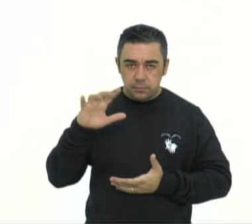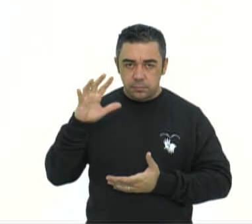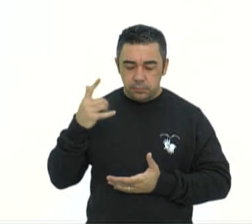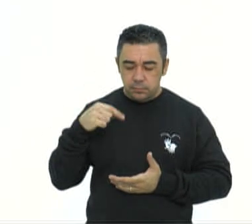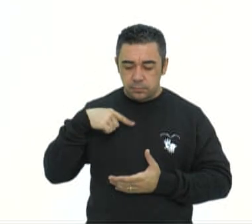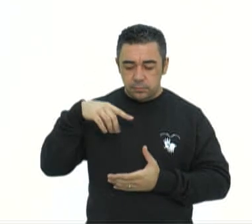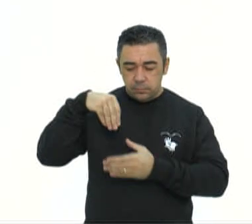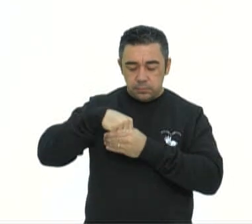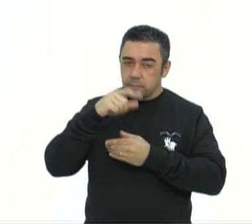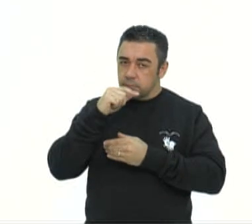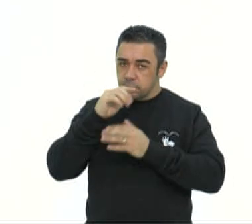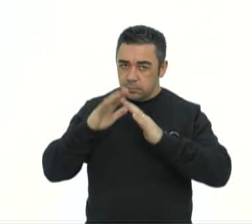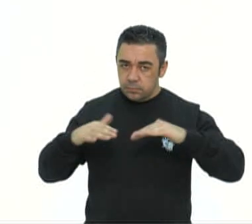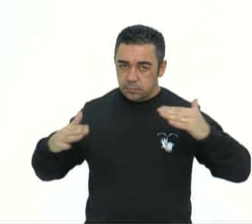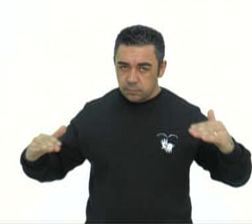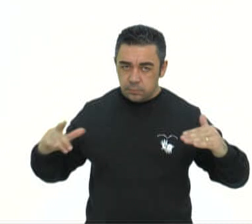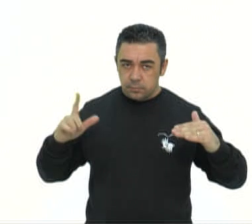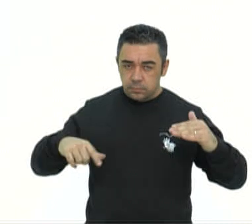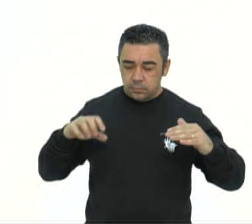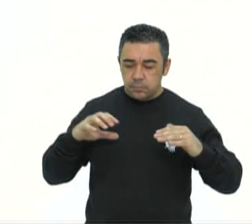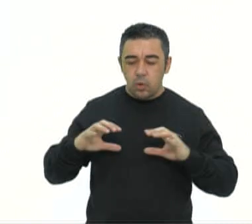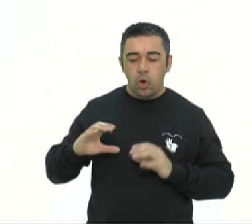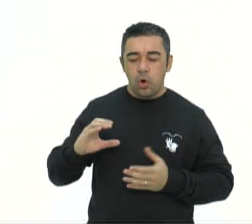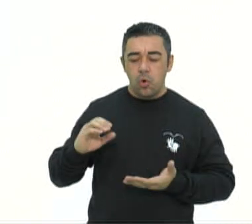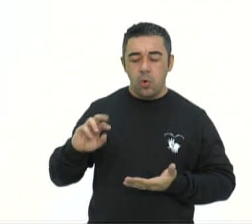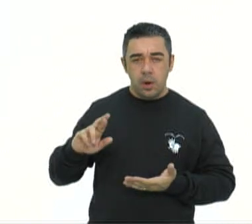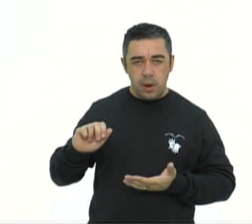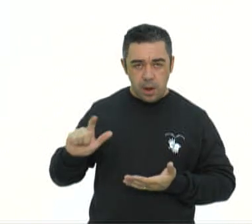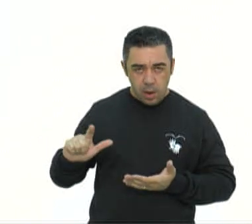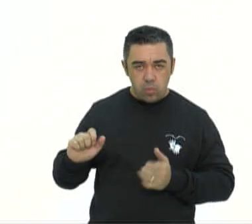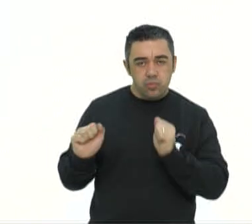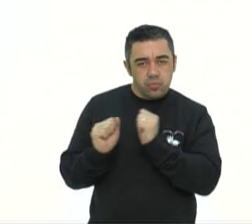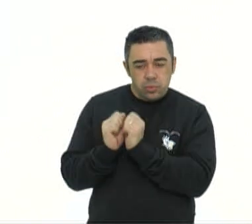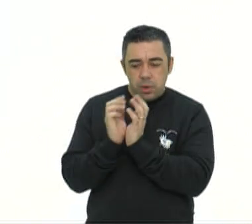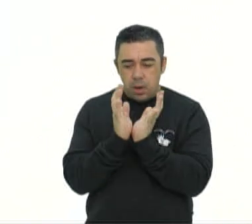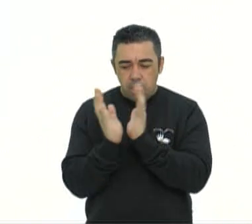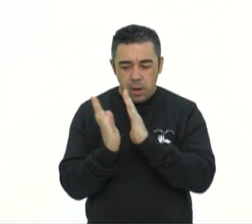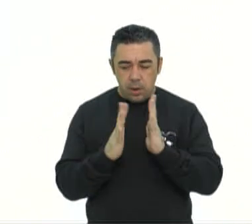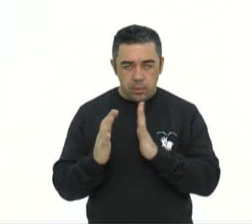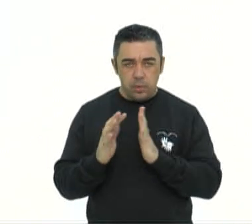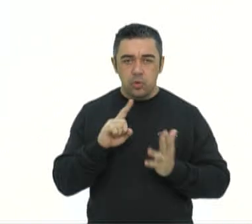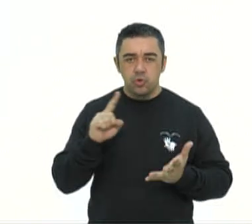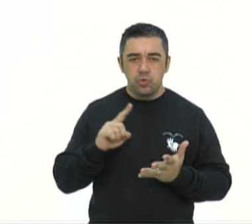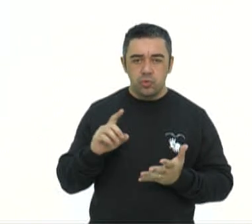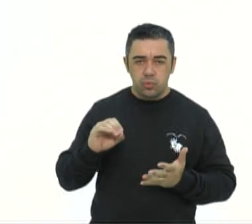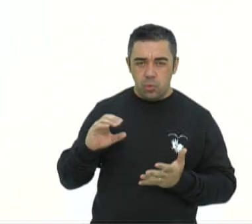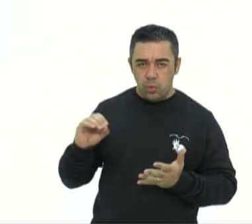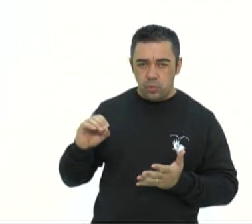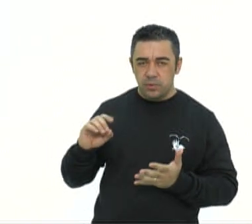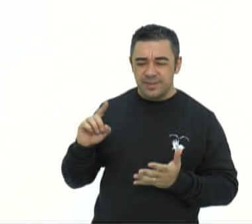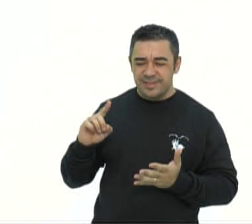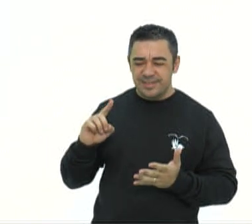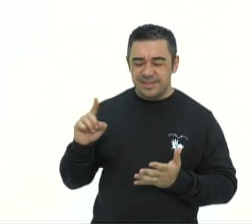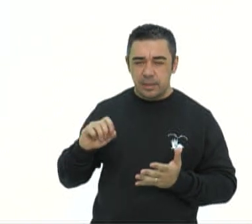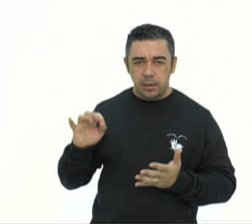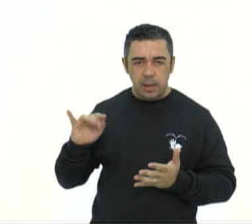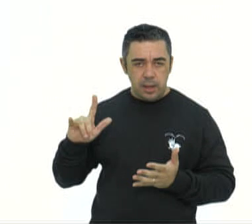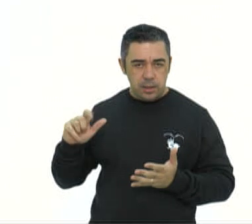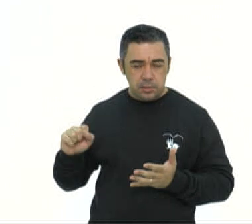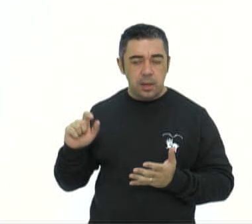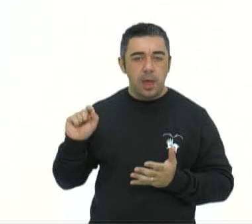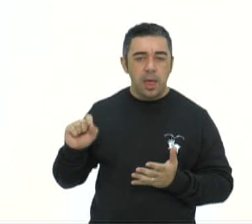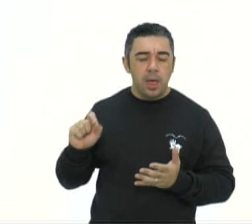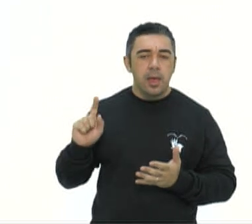coral é que ocorre entre as espécies de corais e microalgas, conhecidas como zooxantelas. Essas algas liberam compostos